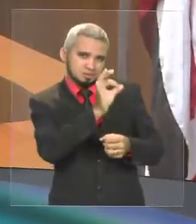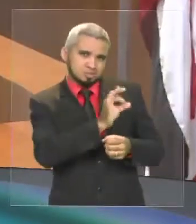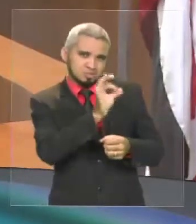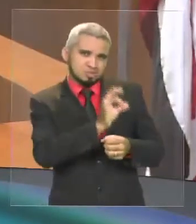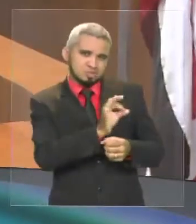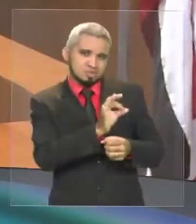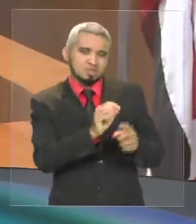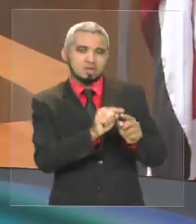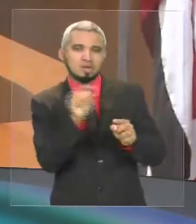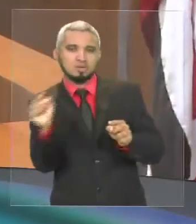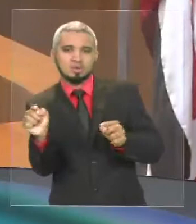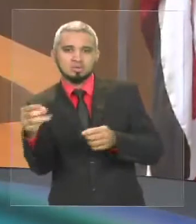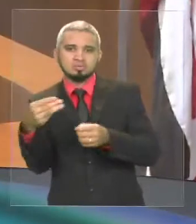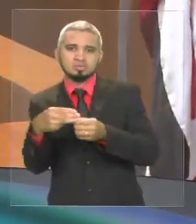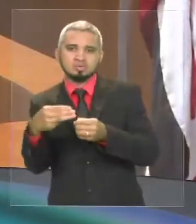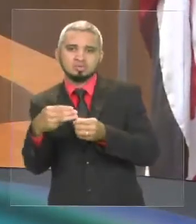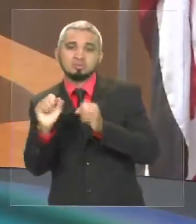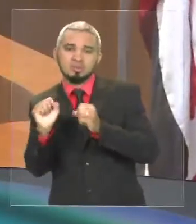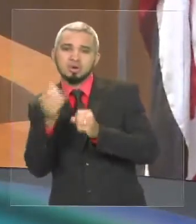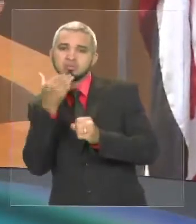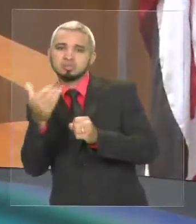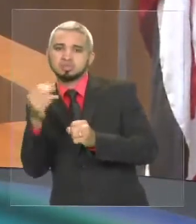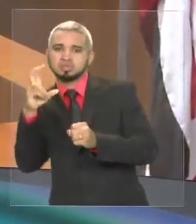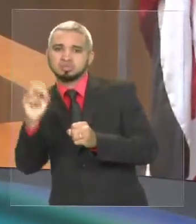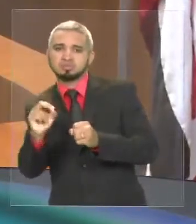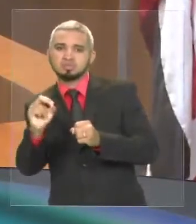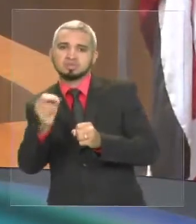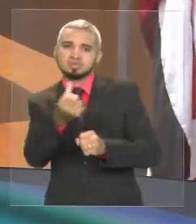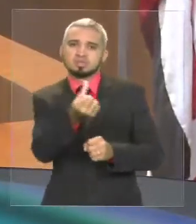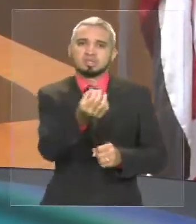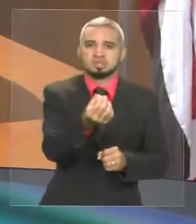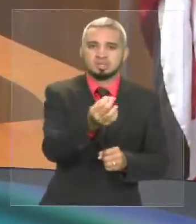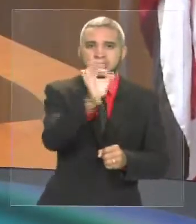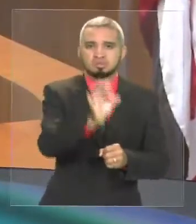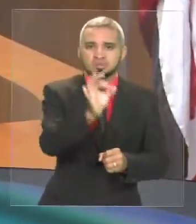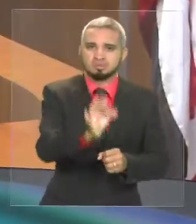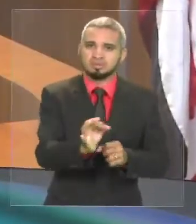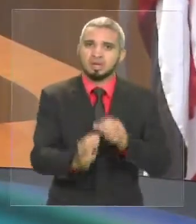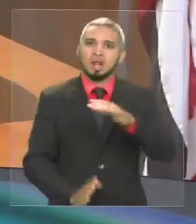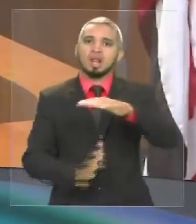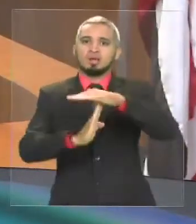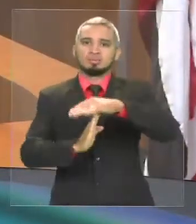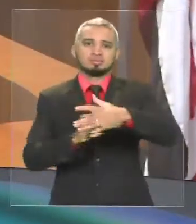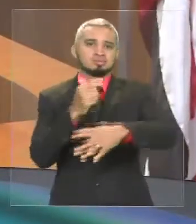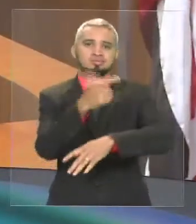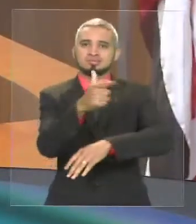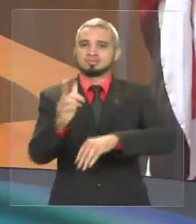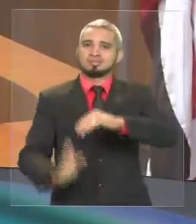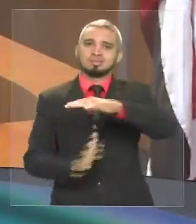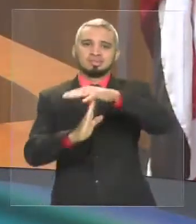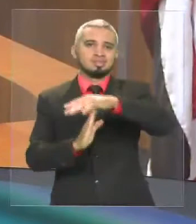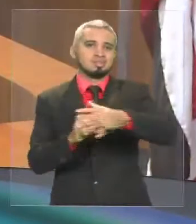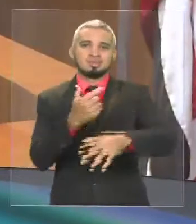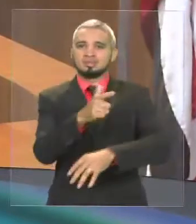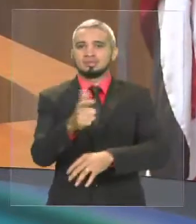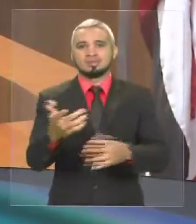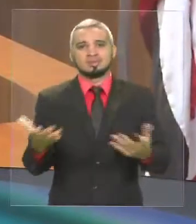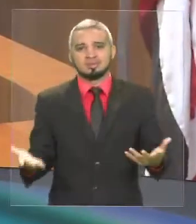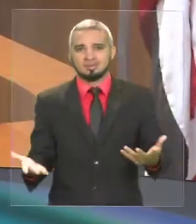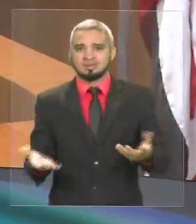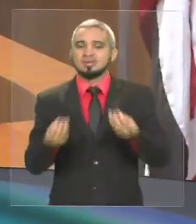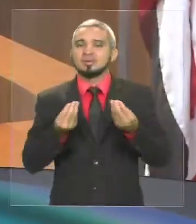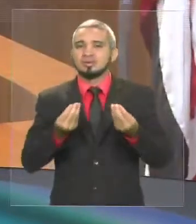pavimentação. Para outros, ele pode chegar a 50%, 60%, não há nenhum limite. Então, é uma lei que fere, inclusive, a questão do caráter